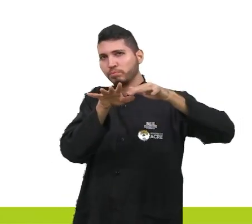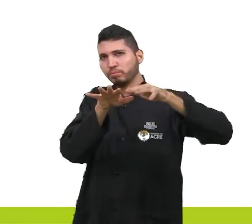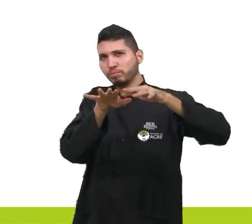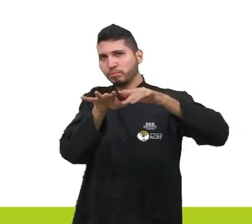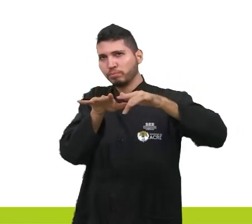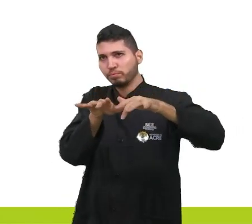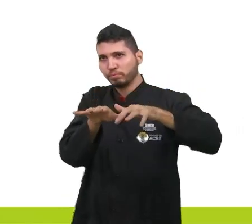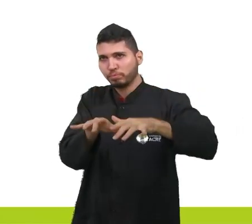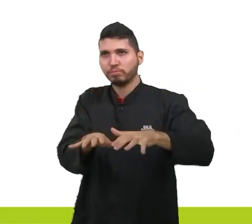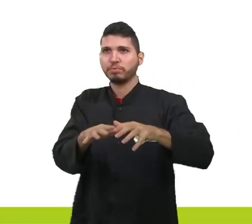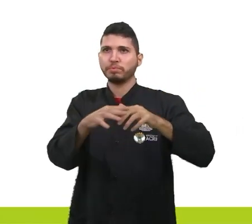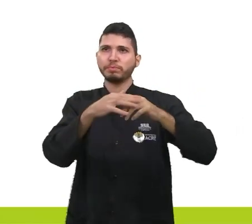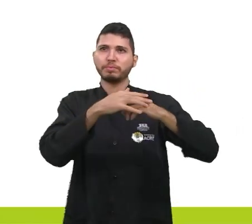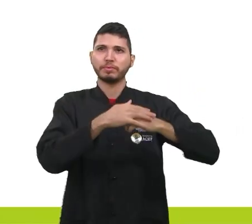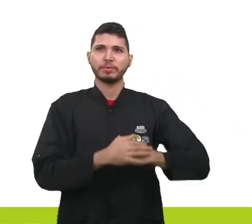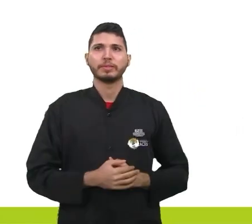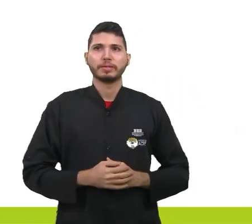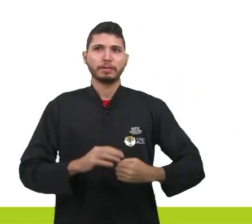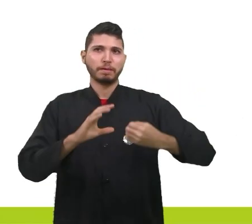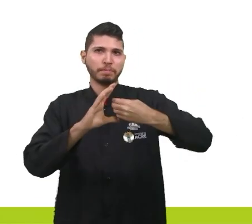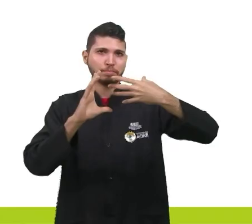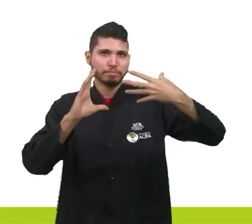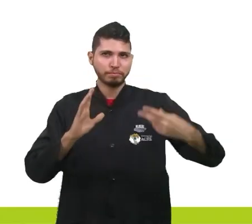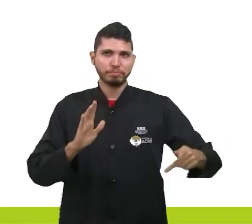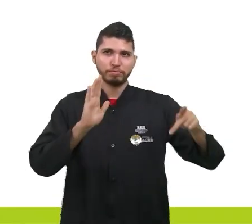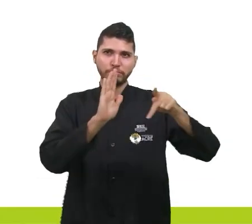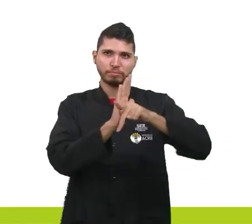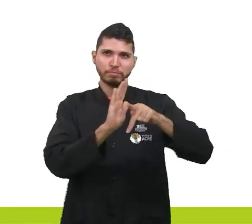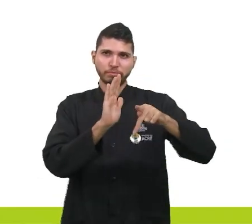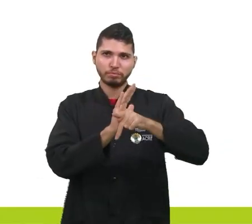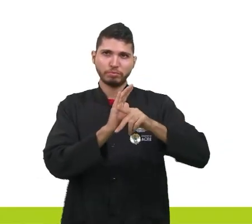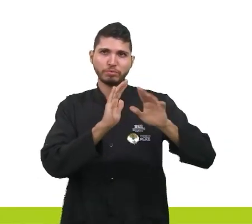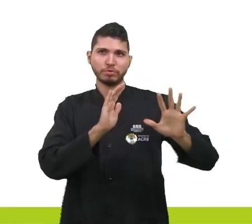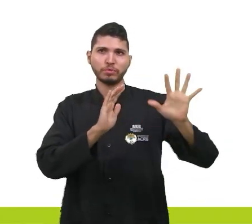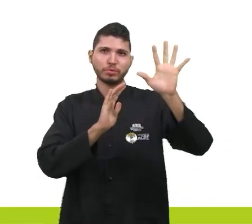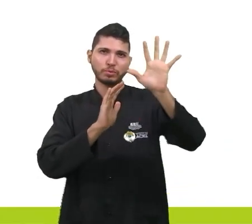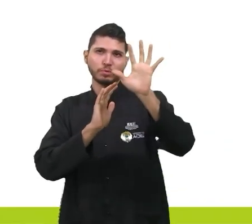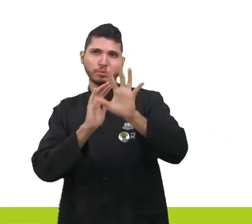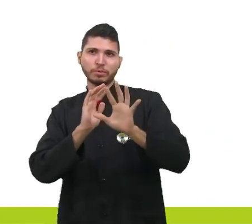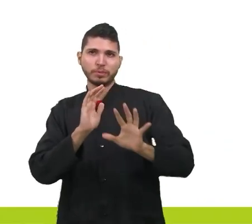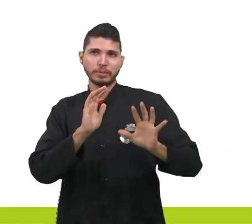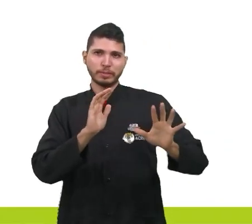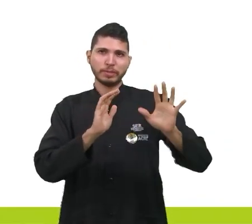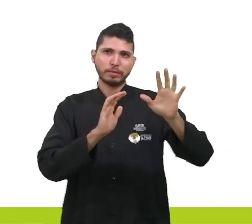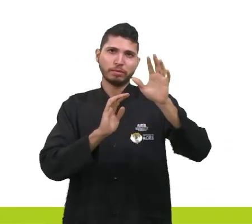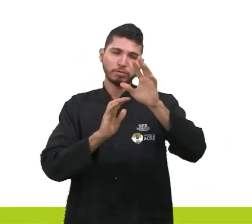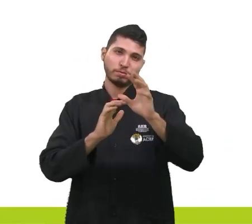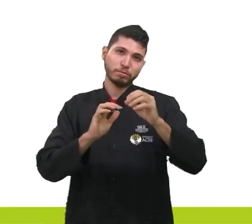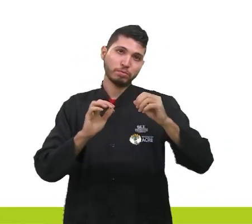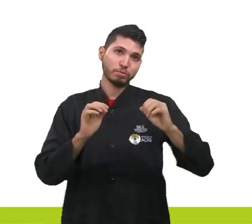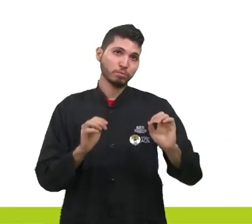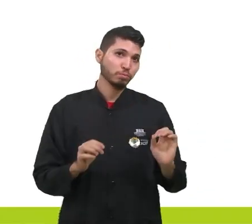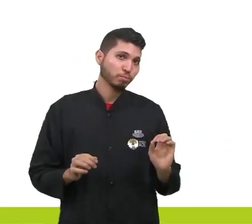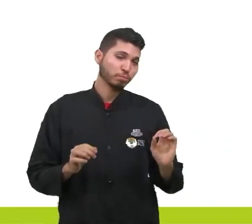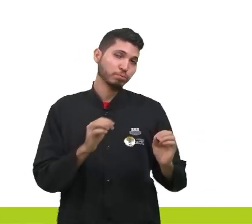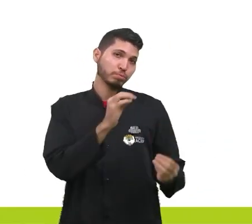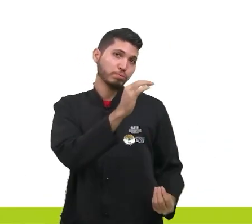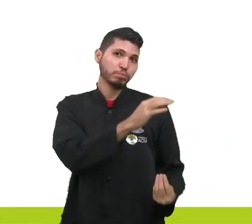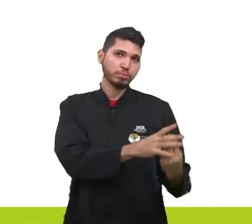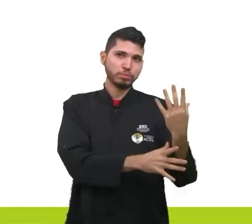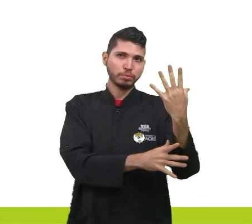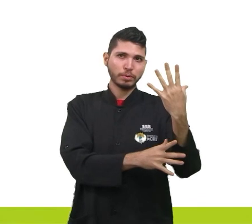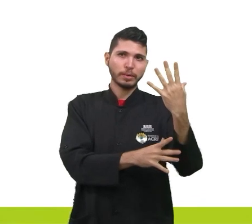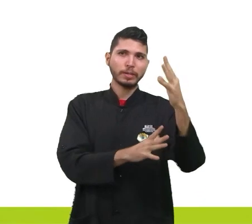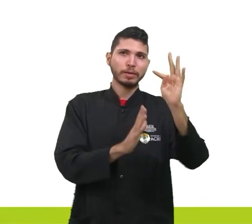mesmas ou parte das características peculiares das regiões onde foram formadas, seja a